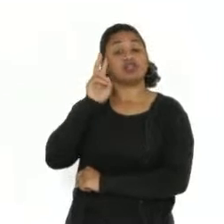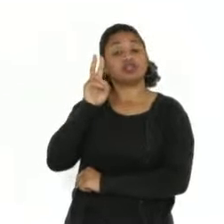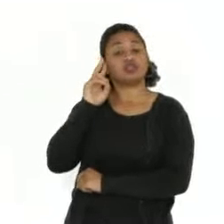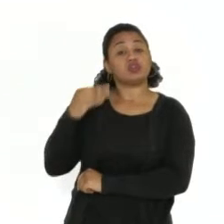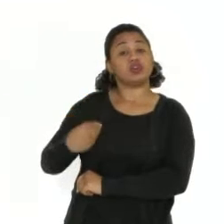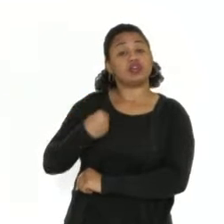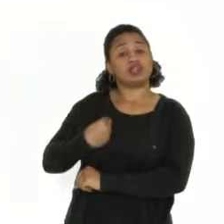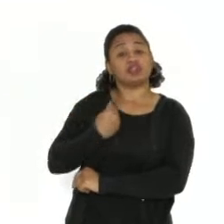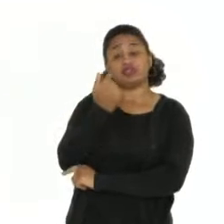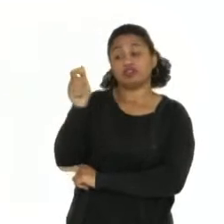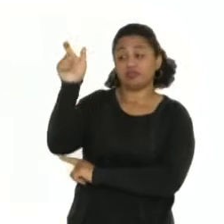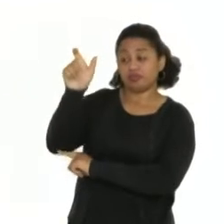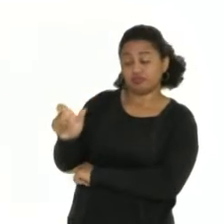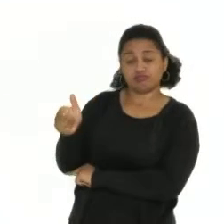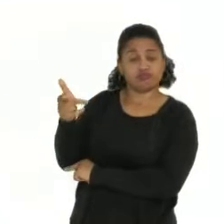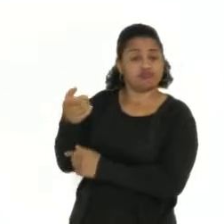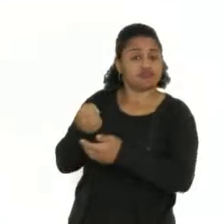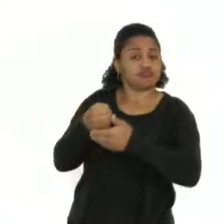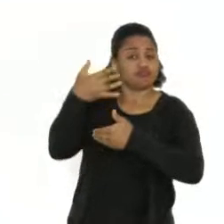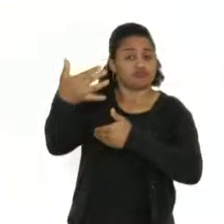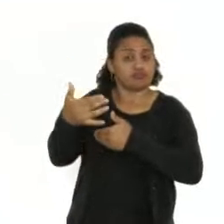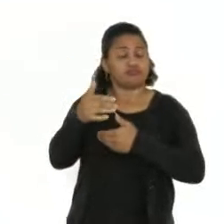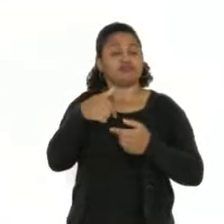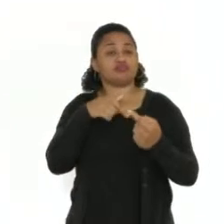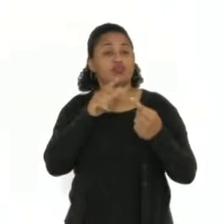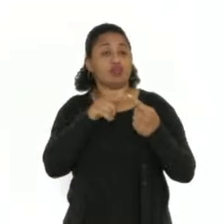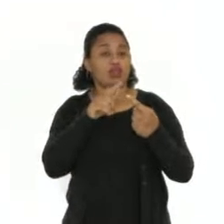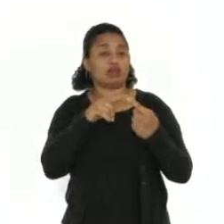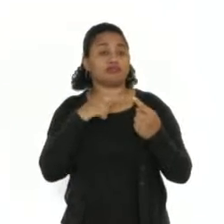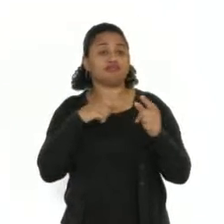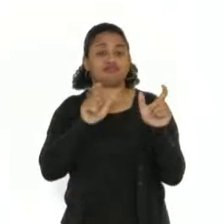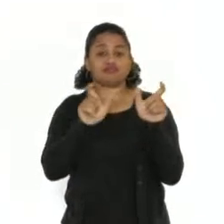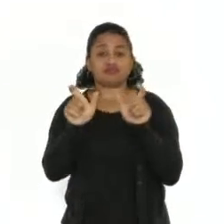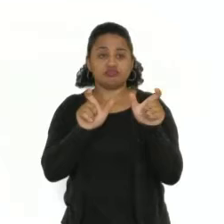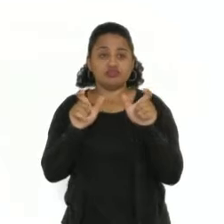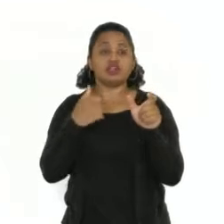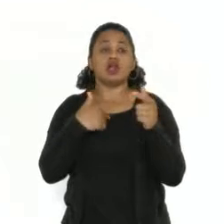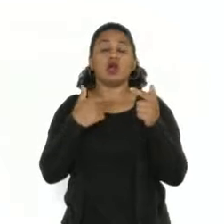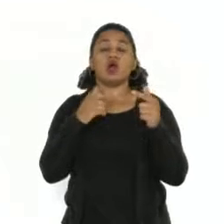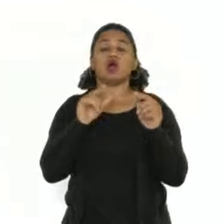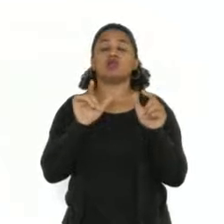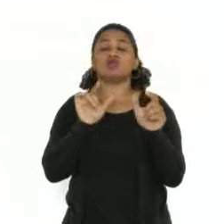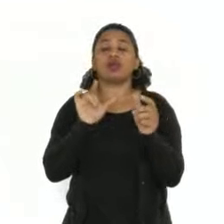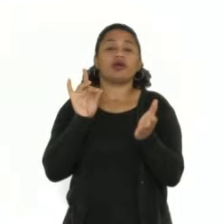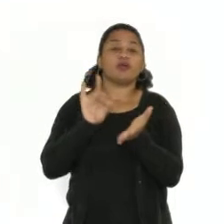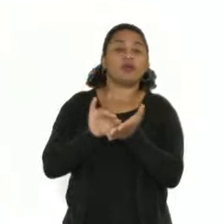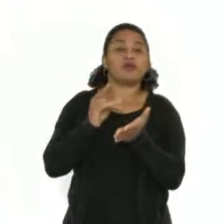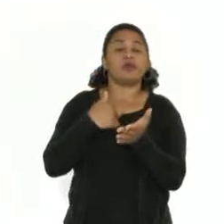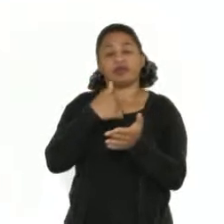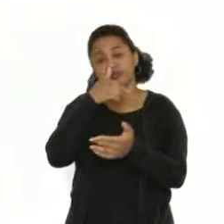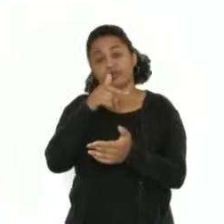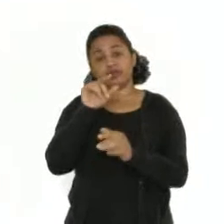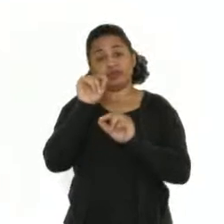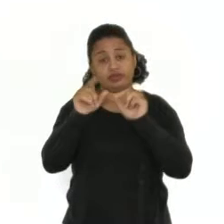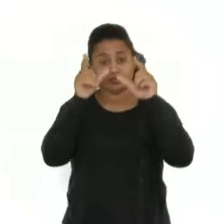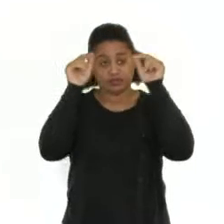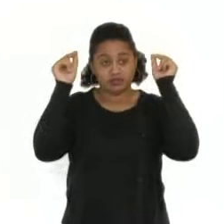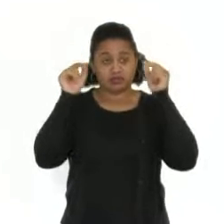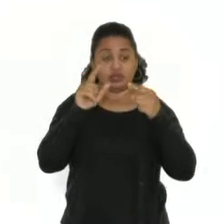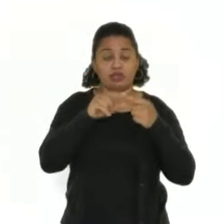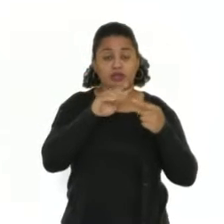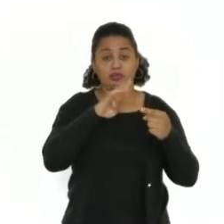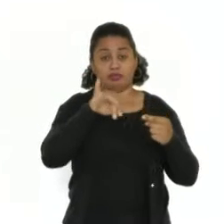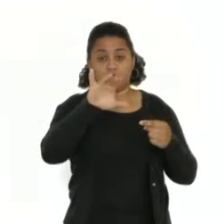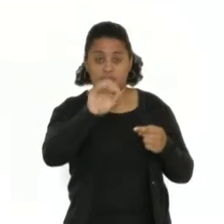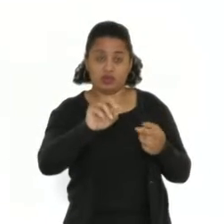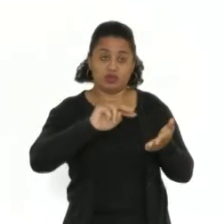alguém. A palavra bio é composta de termos de origem grega. Bio significa vida